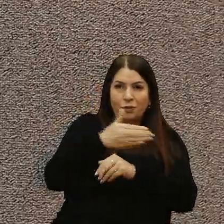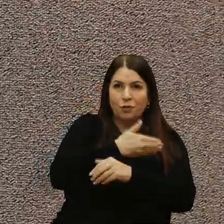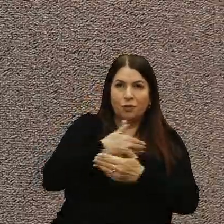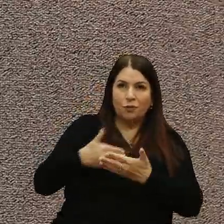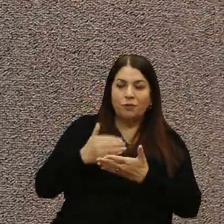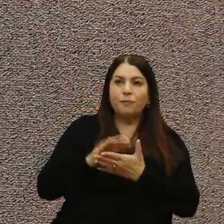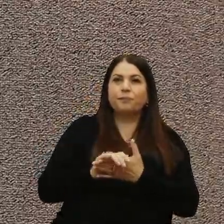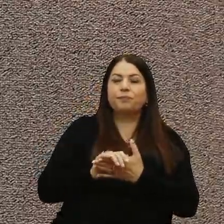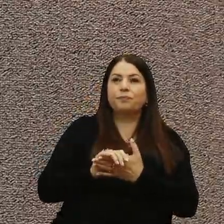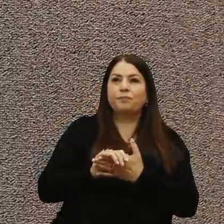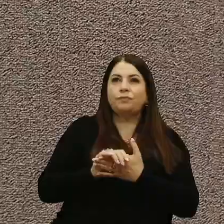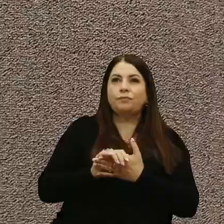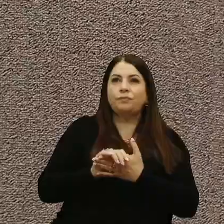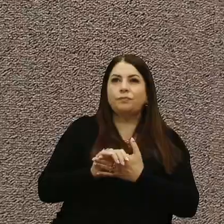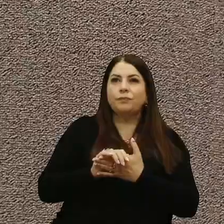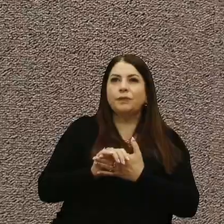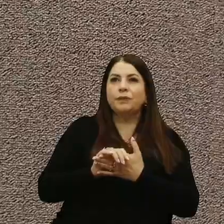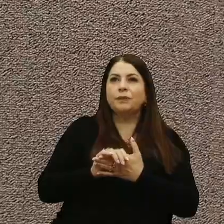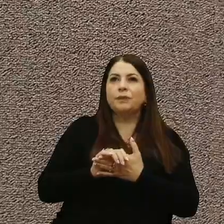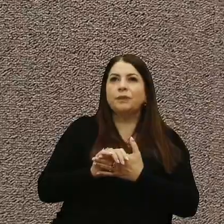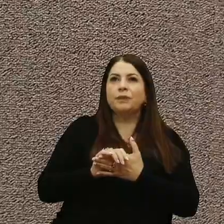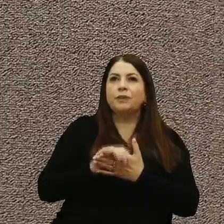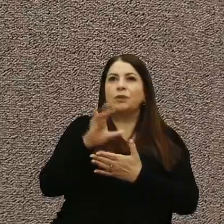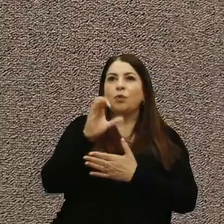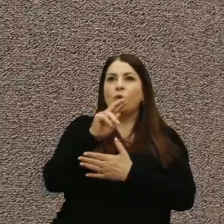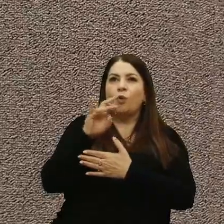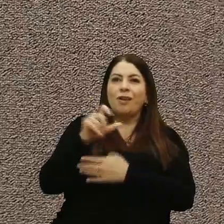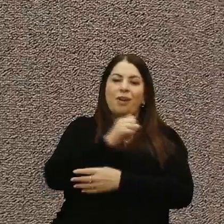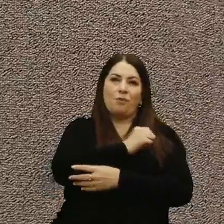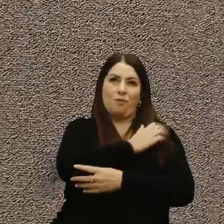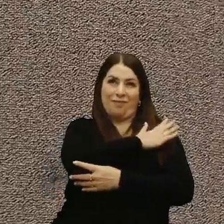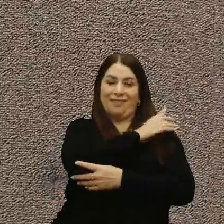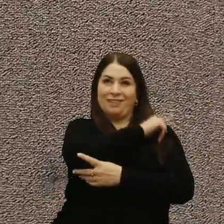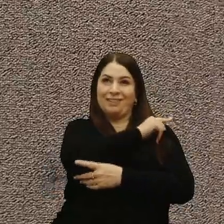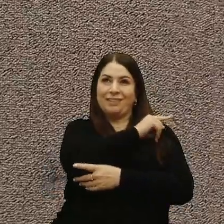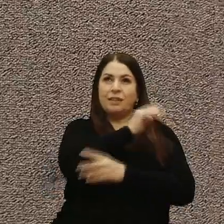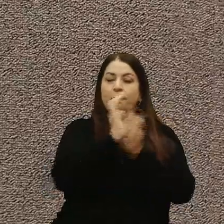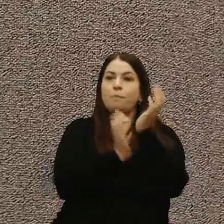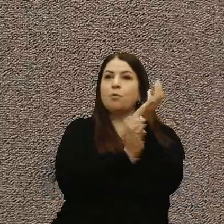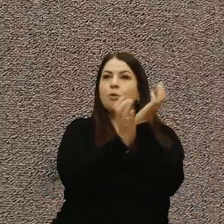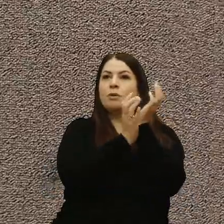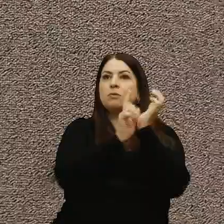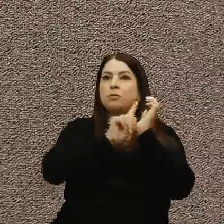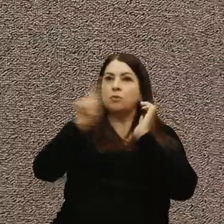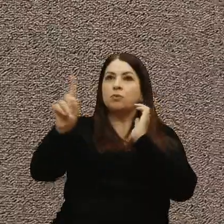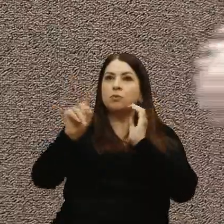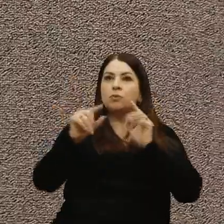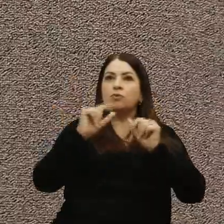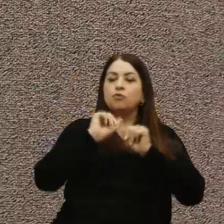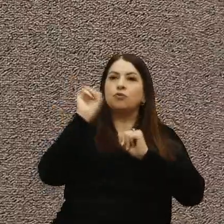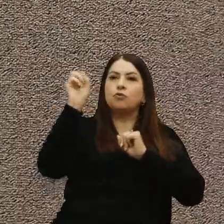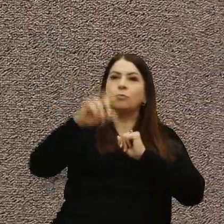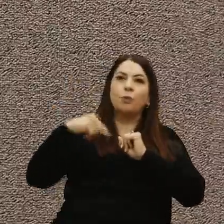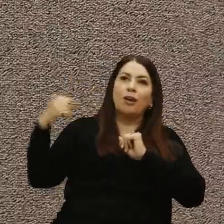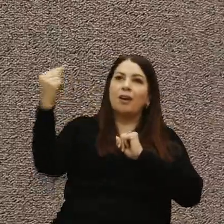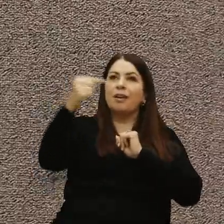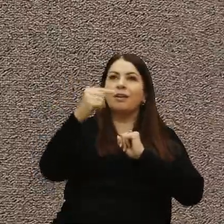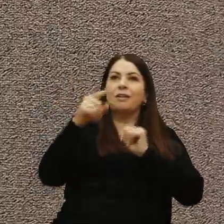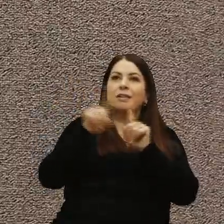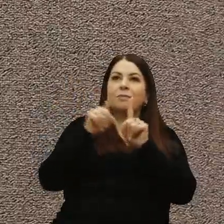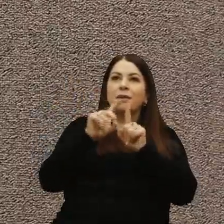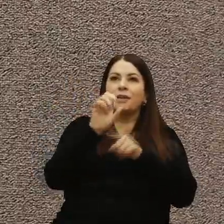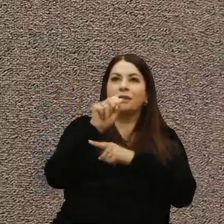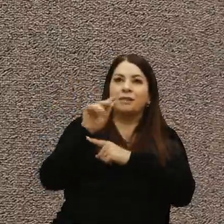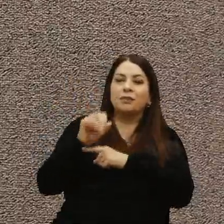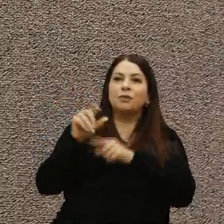governo? Botou coronel e oficial burocrata nos containers e jogou lá para Santos e fez um gabinete de